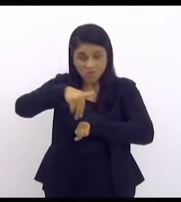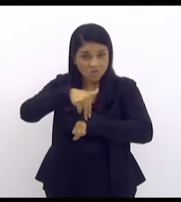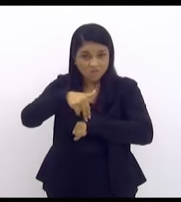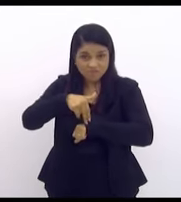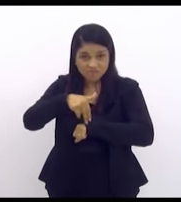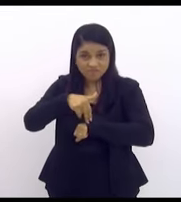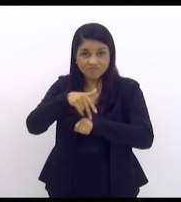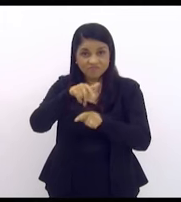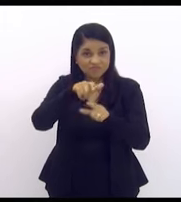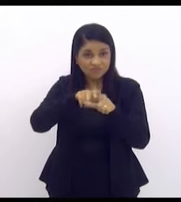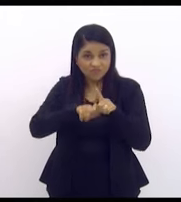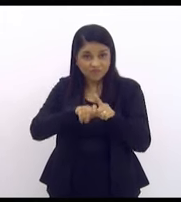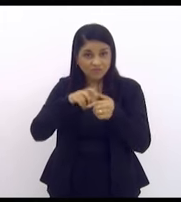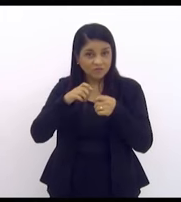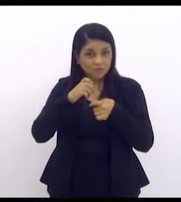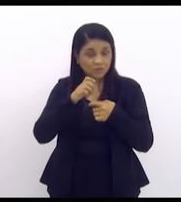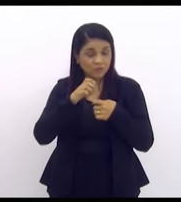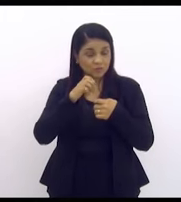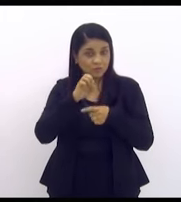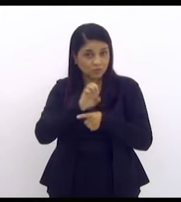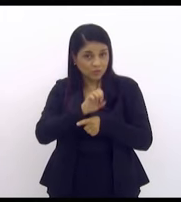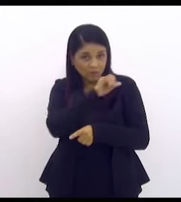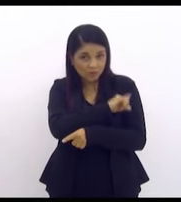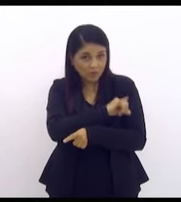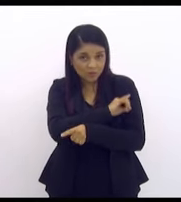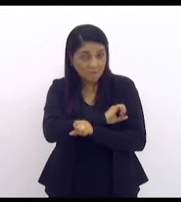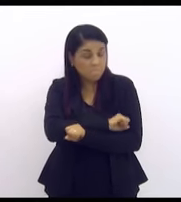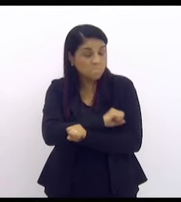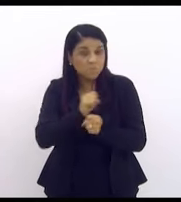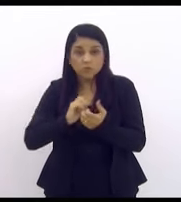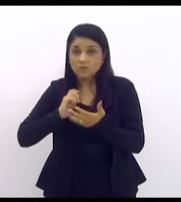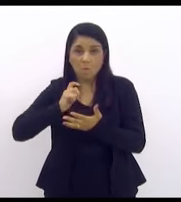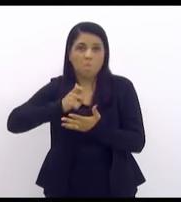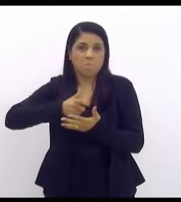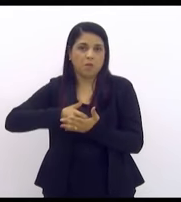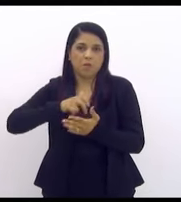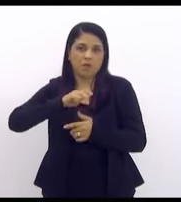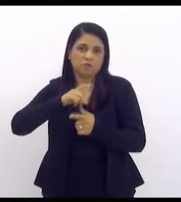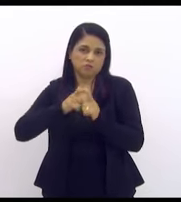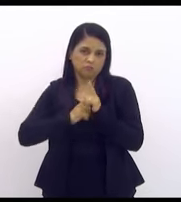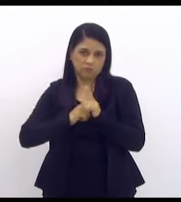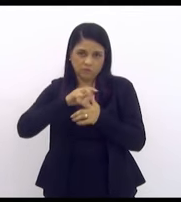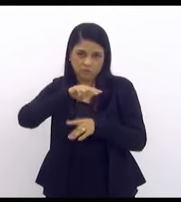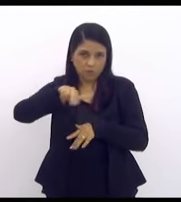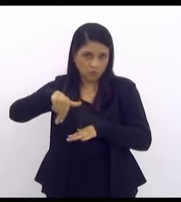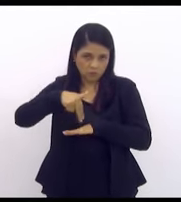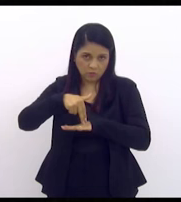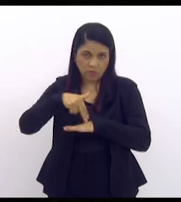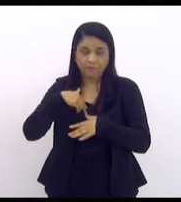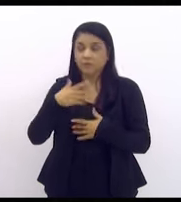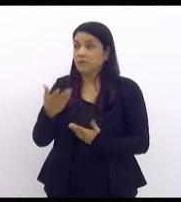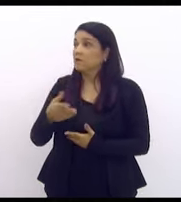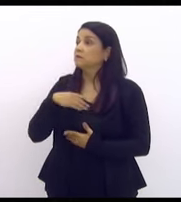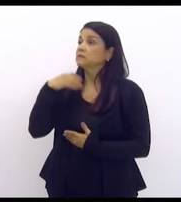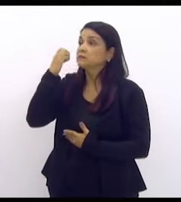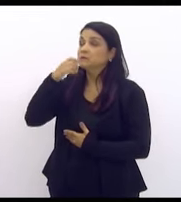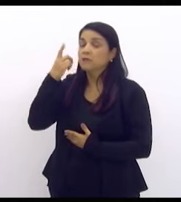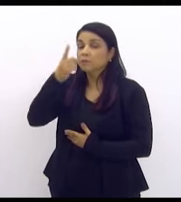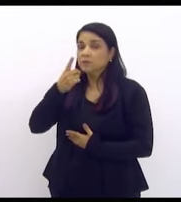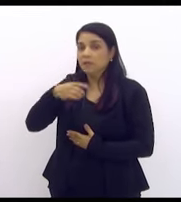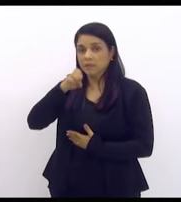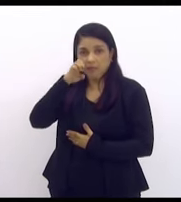pagamos mais. Eu fiz um levantamento, deputado Luiz Paulo, deputada Marta Rocha, Hélita,